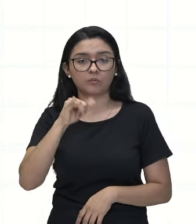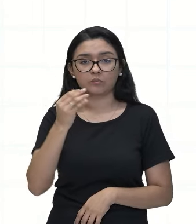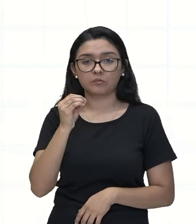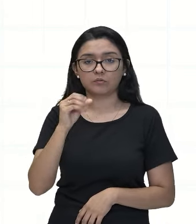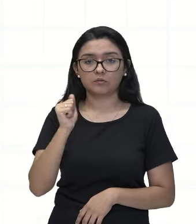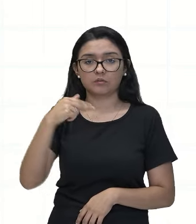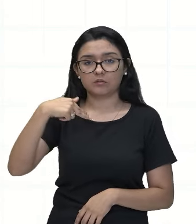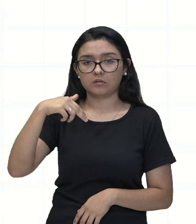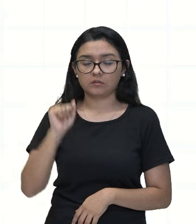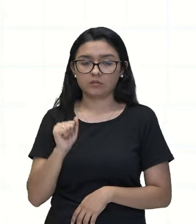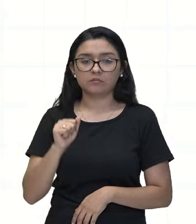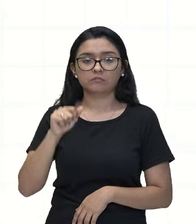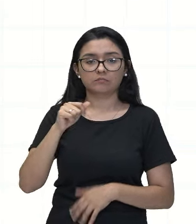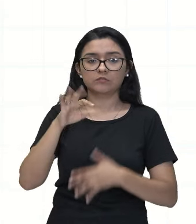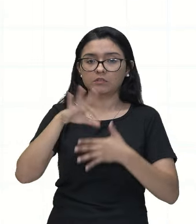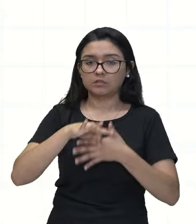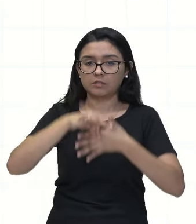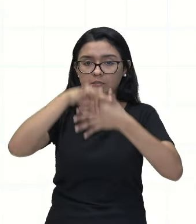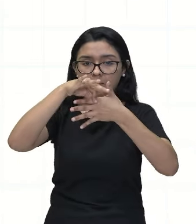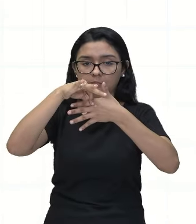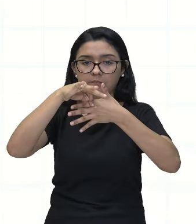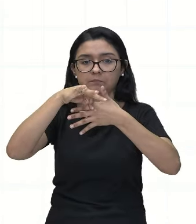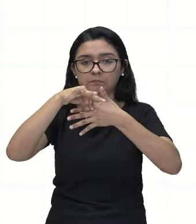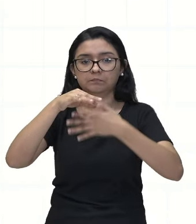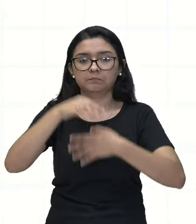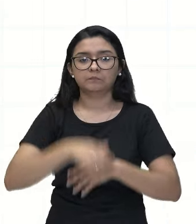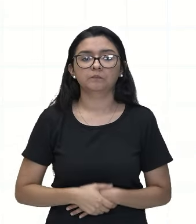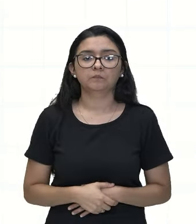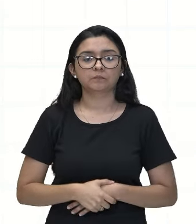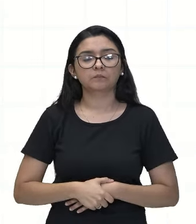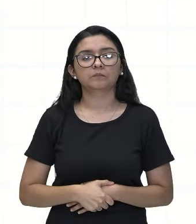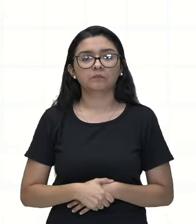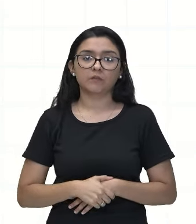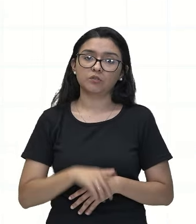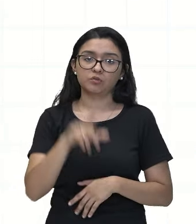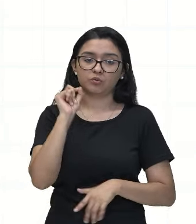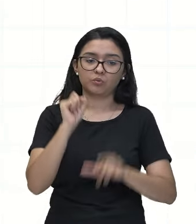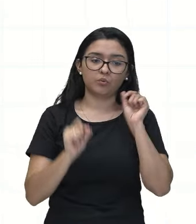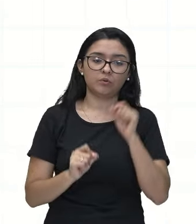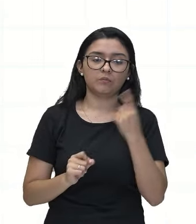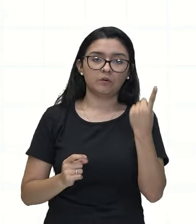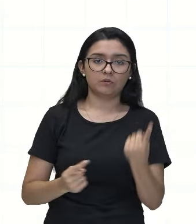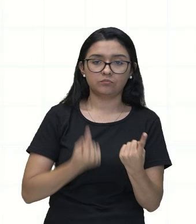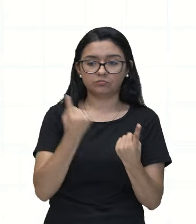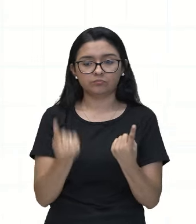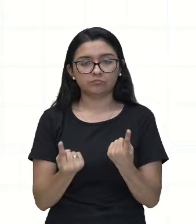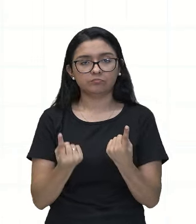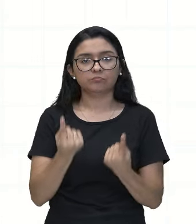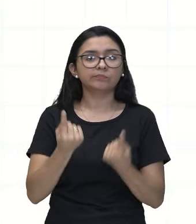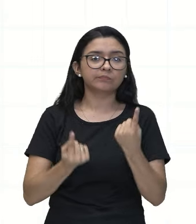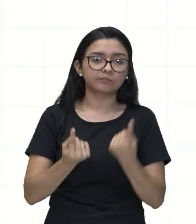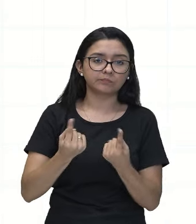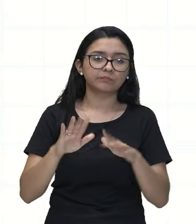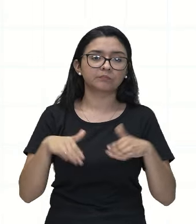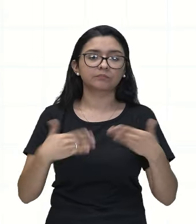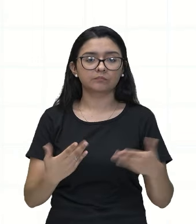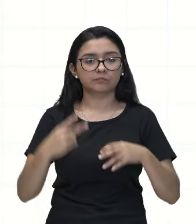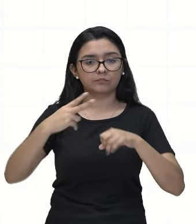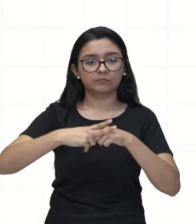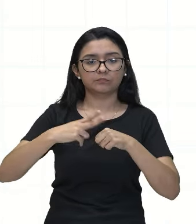de eh exclusão né uma ou uma pessoa a outra certo então verbo fica no